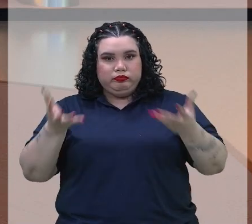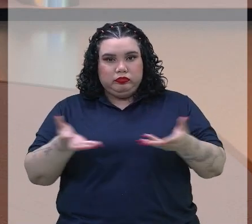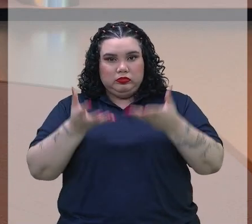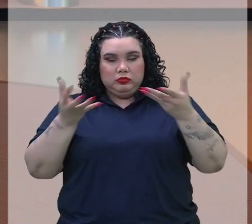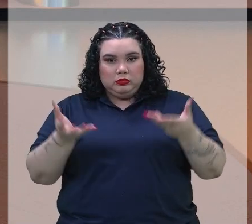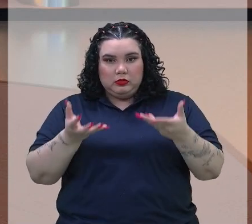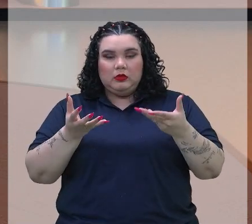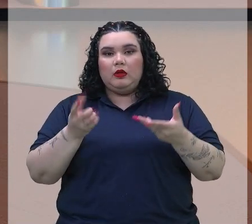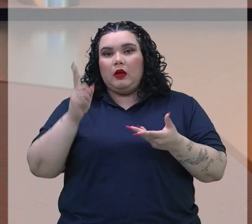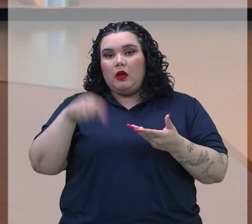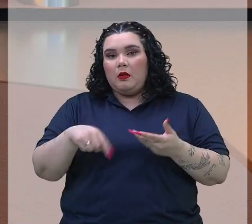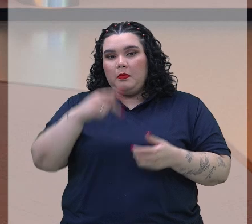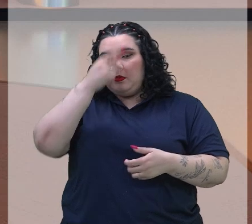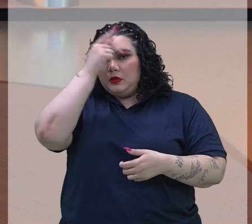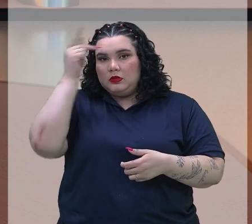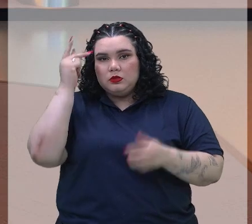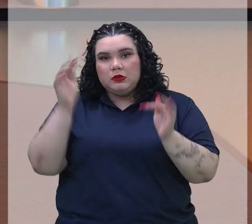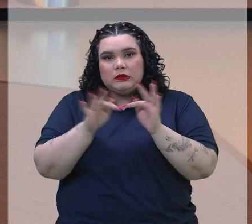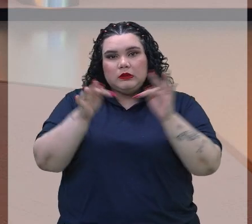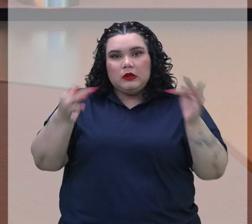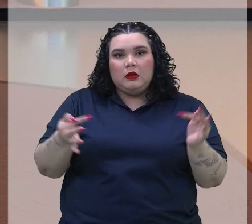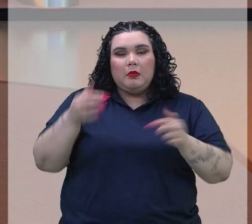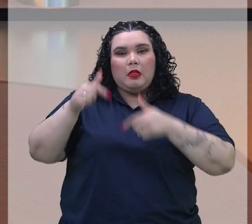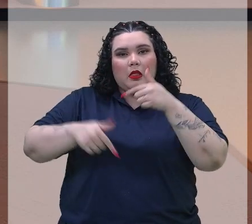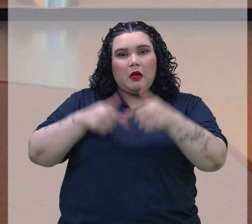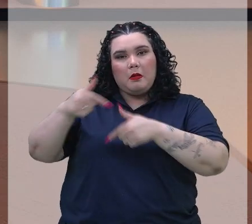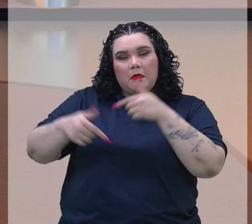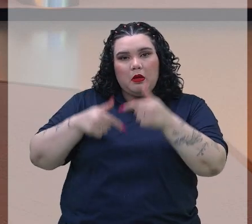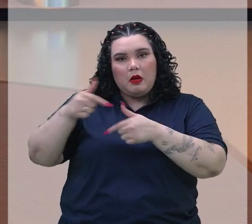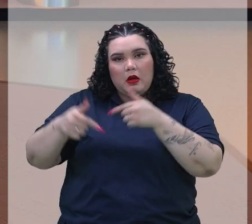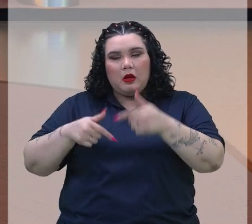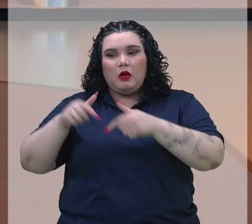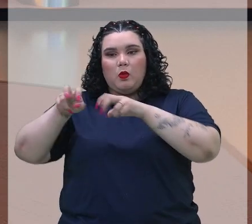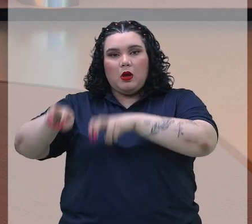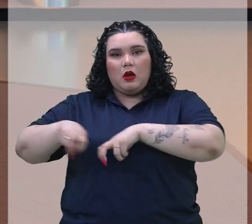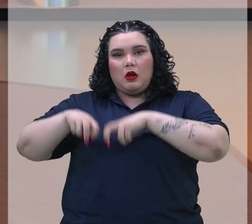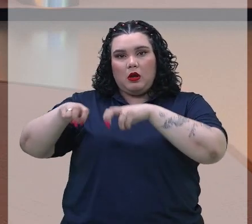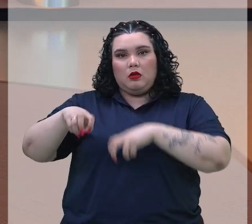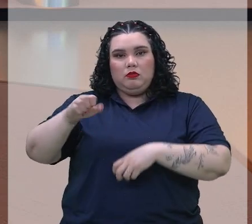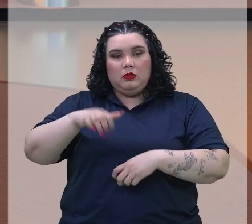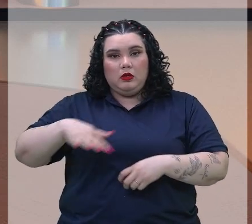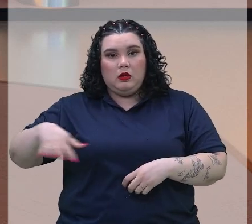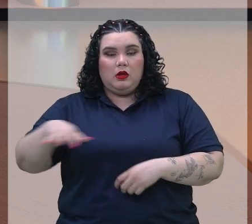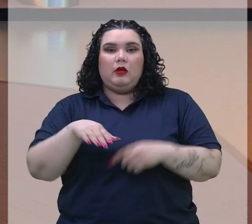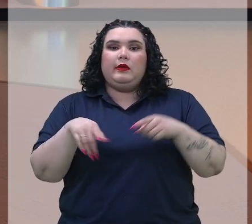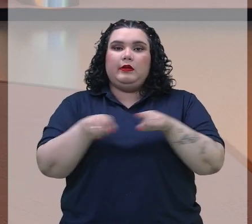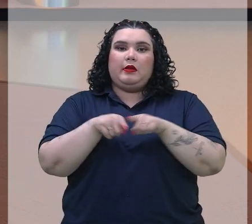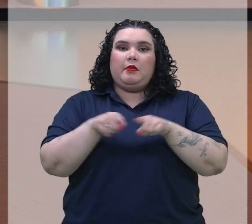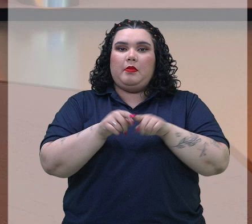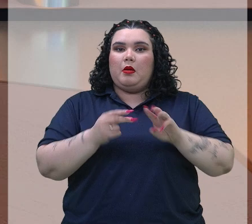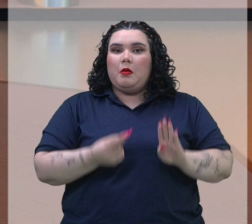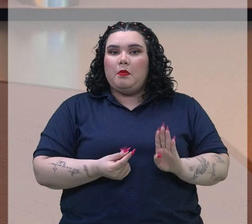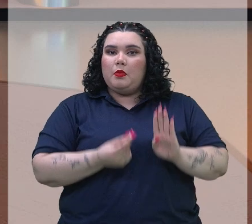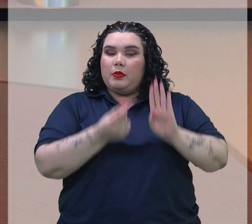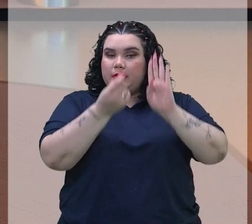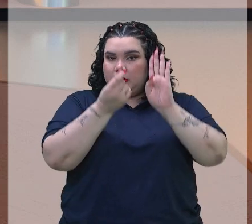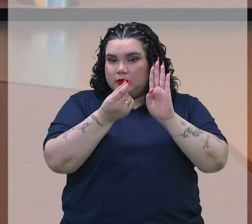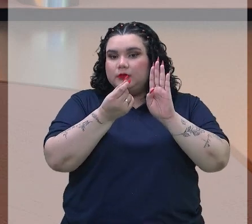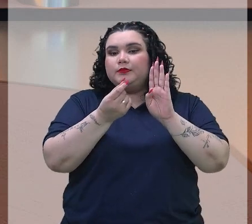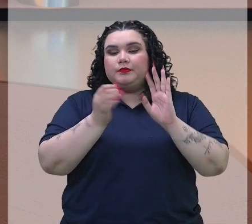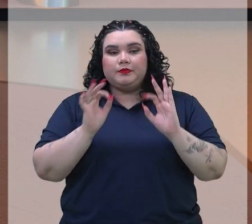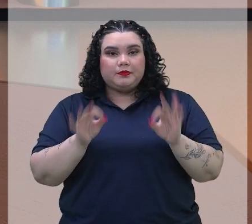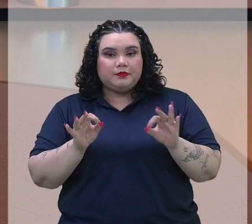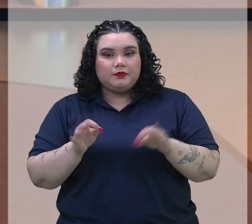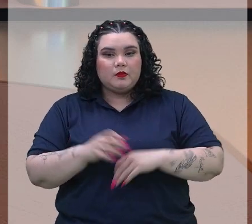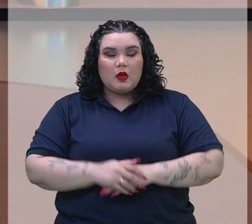os camponeses, os pequenos artesãos e também a burguesia, tá, gente? A gente pode dizer que a sociedade